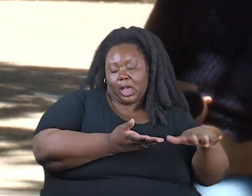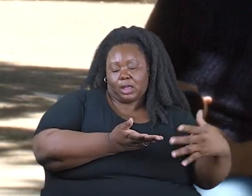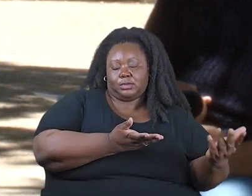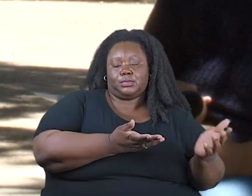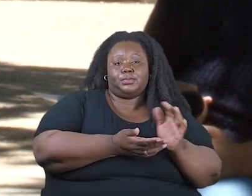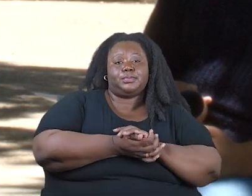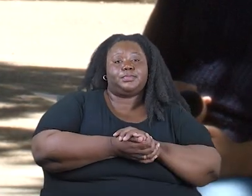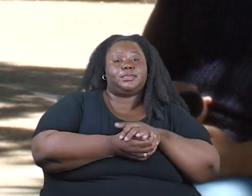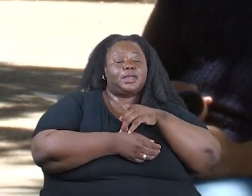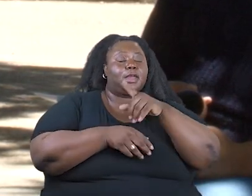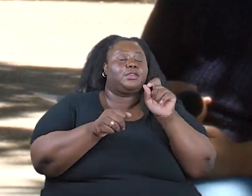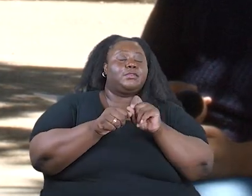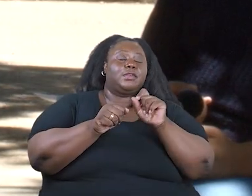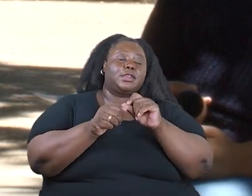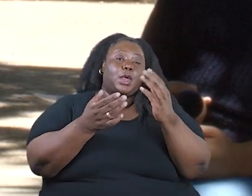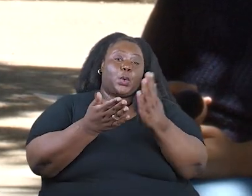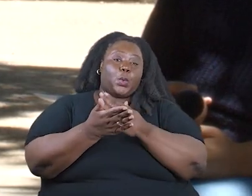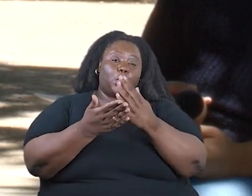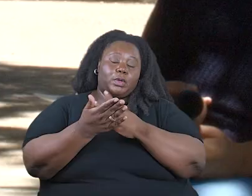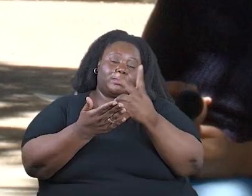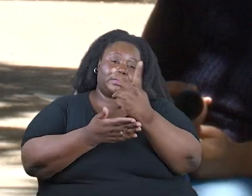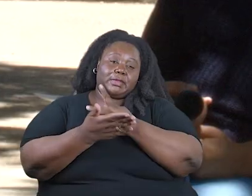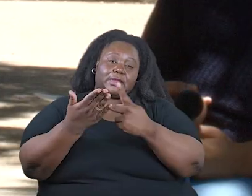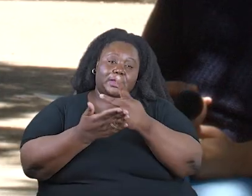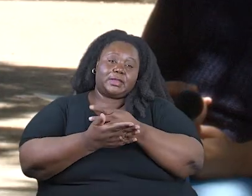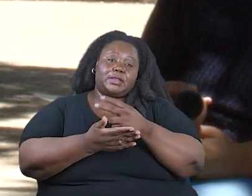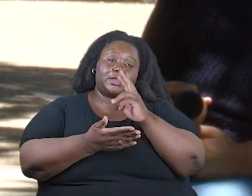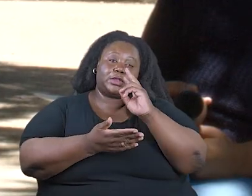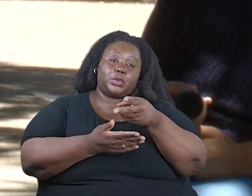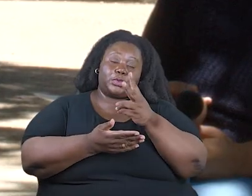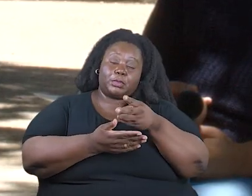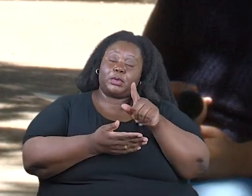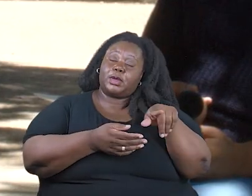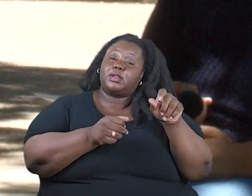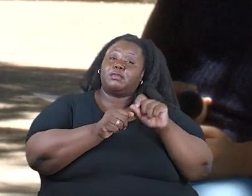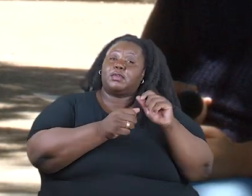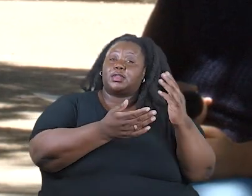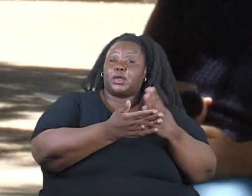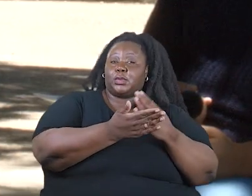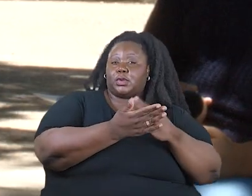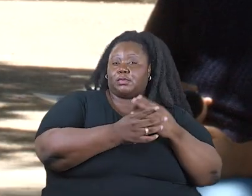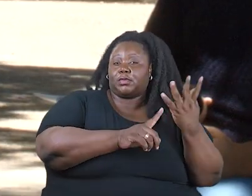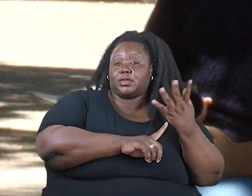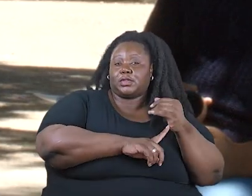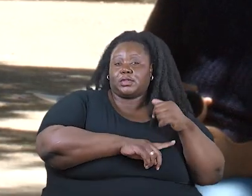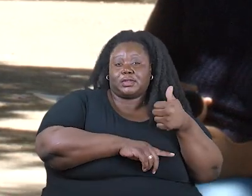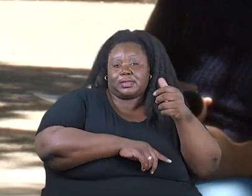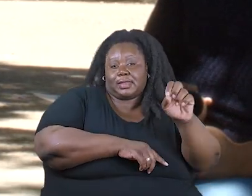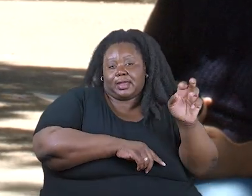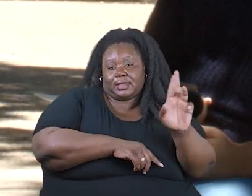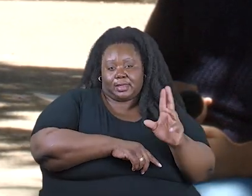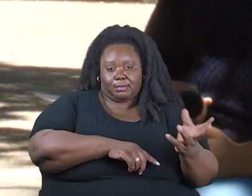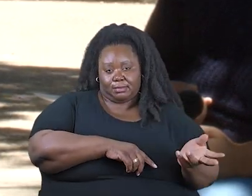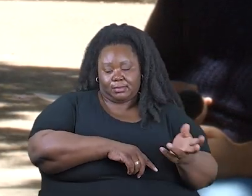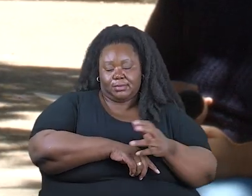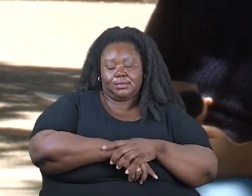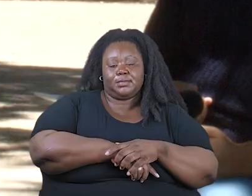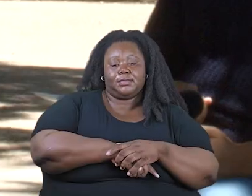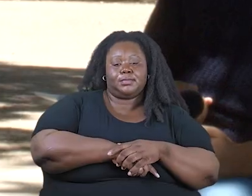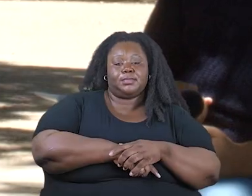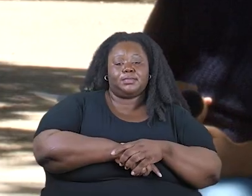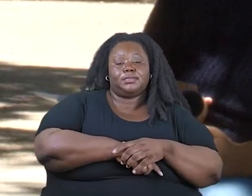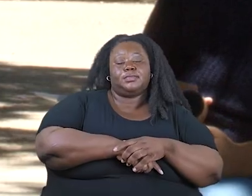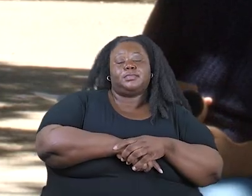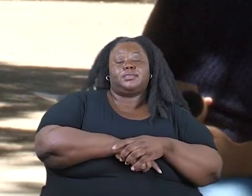Ao mesmo tempo que ele fazia um livro ilustrado que era vendido por $2.000, ele fazia um livro de artista que custava 10.